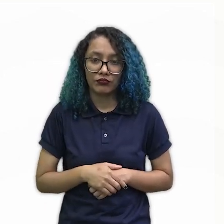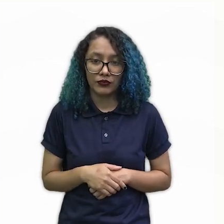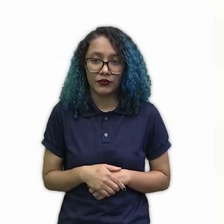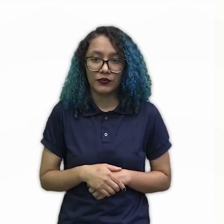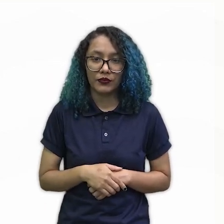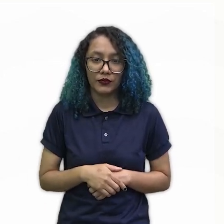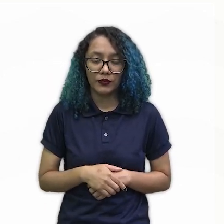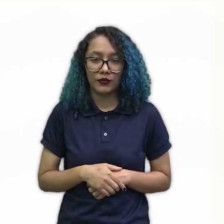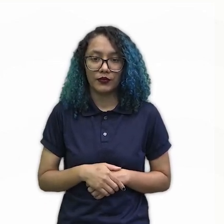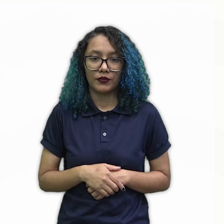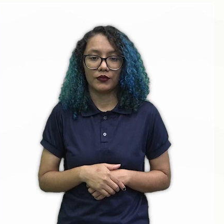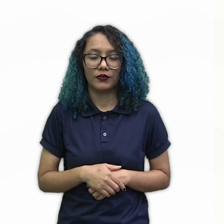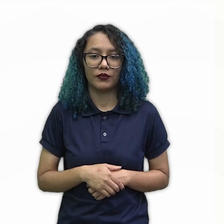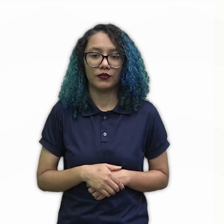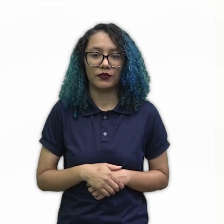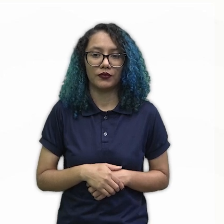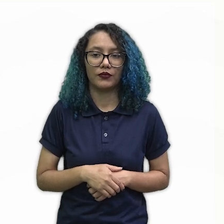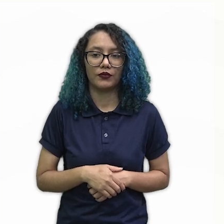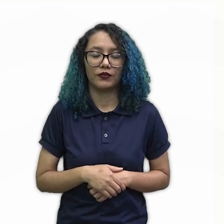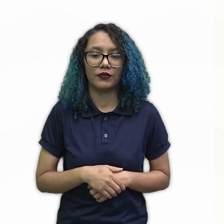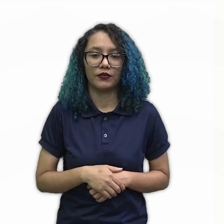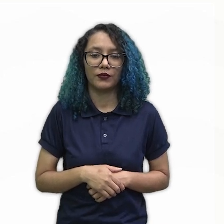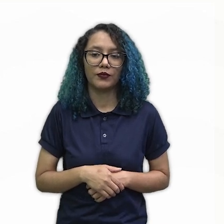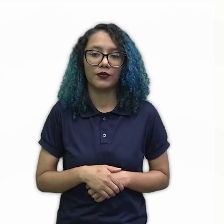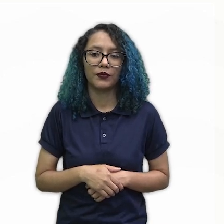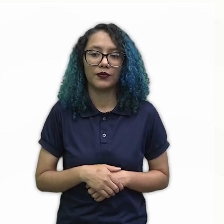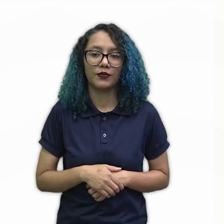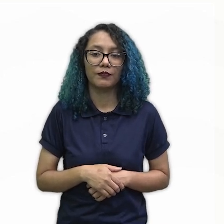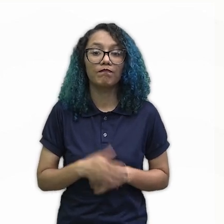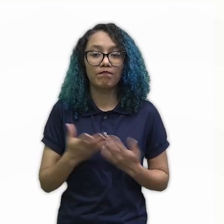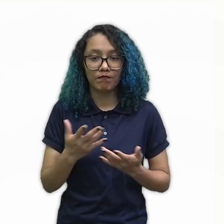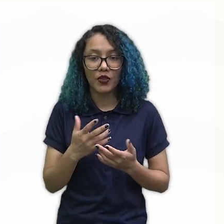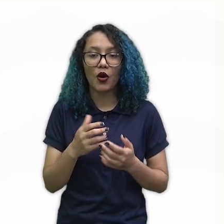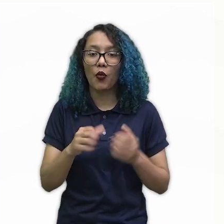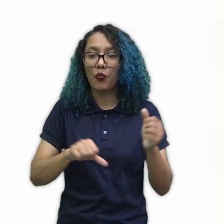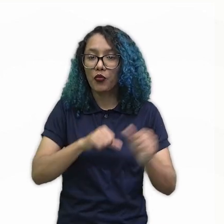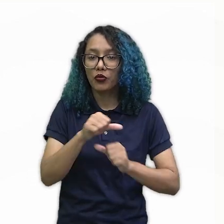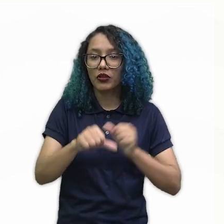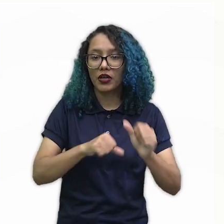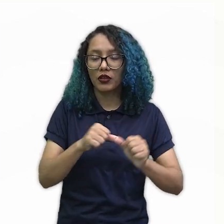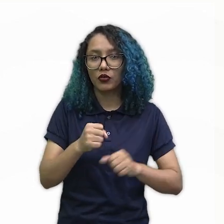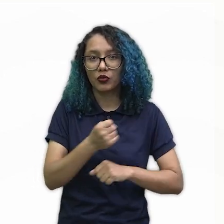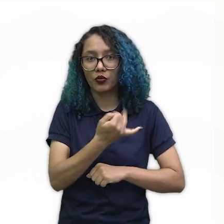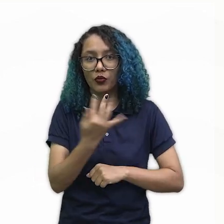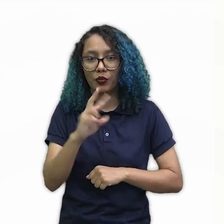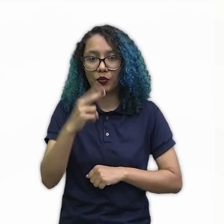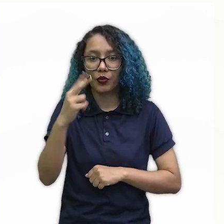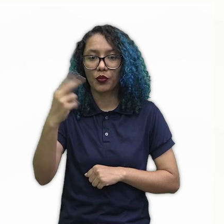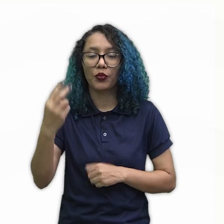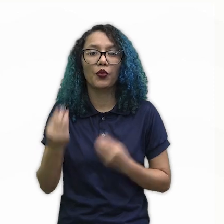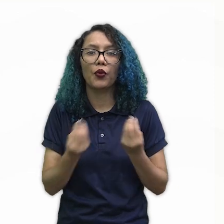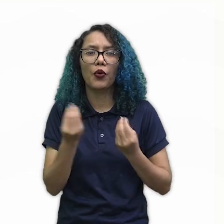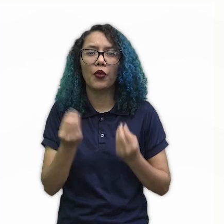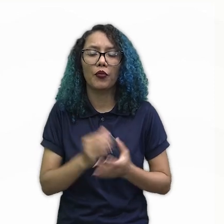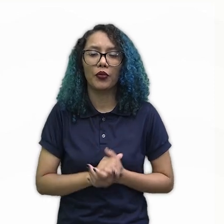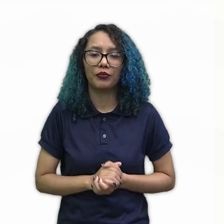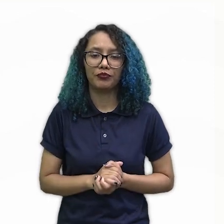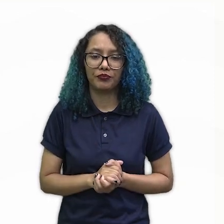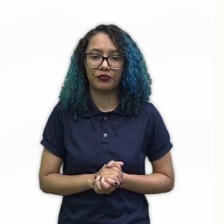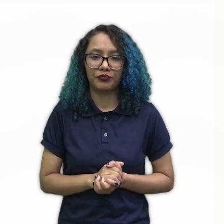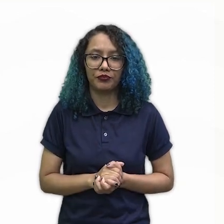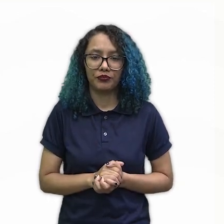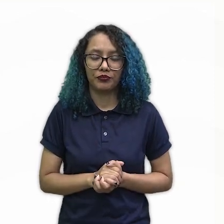potência. Então, colocando aí, né, na forma do logaritmo da potência, se ficaria como? Vai ficar como?